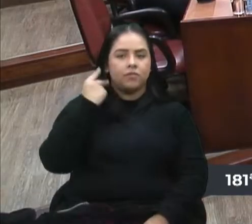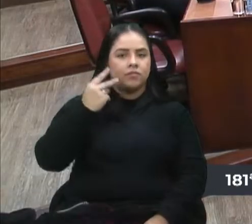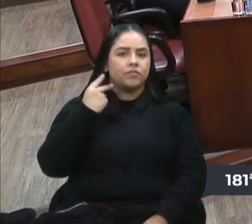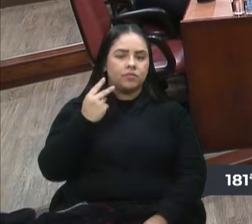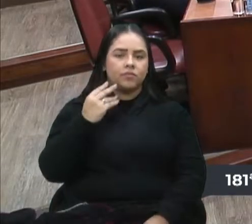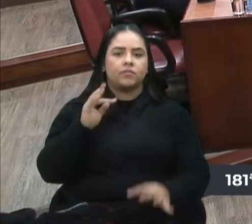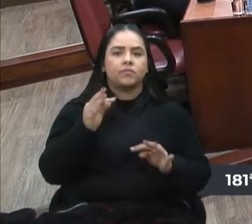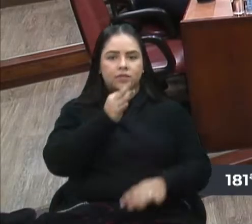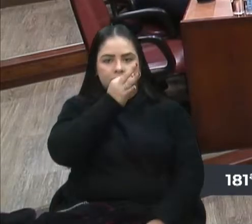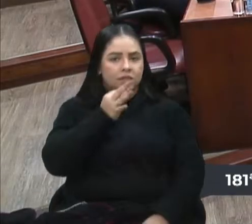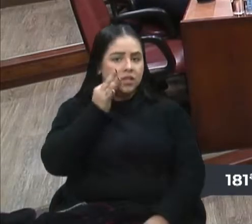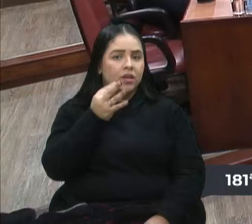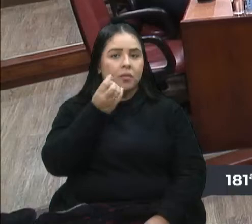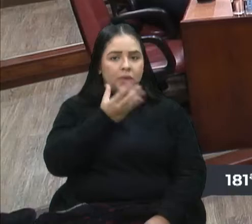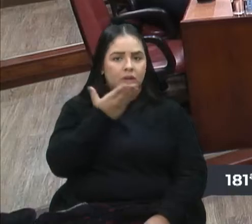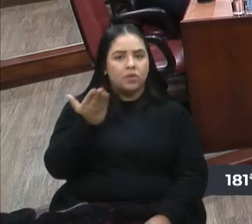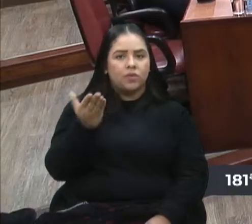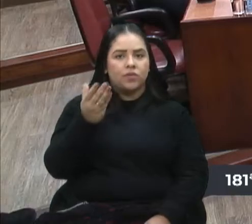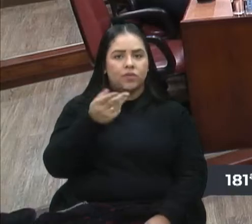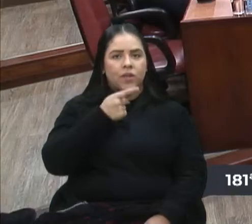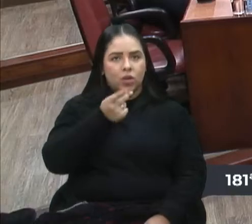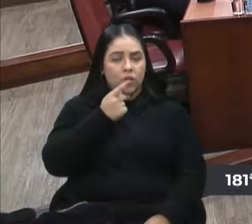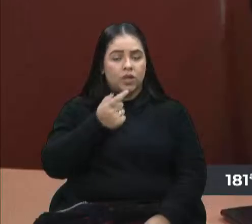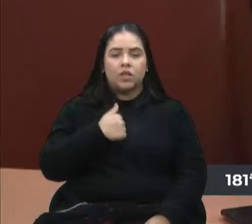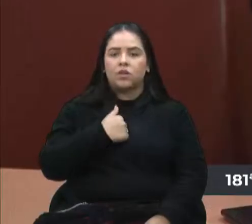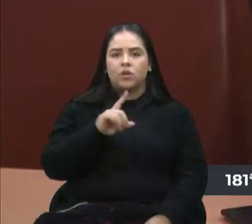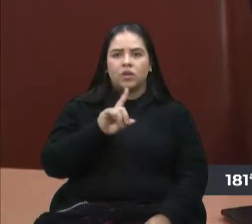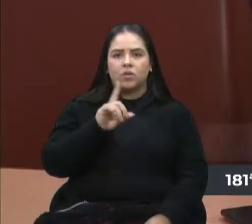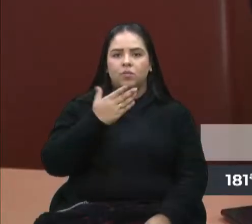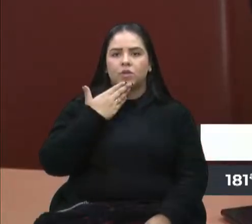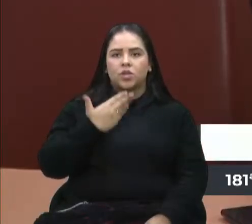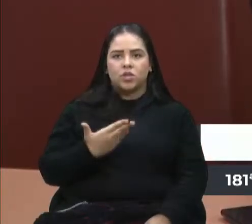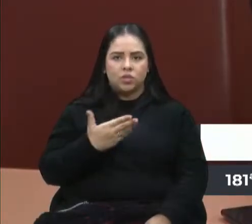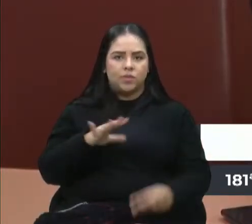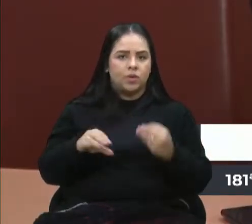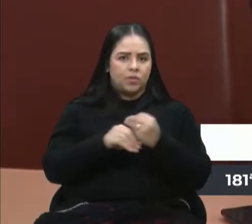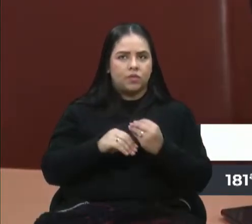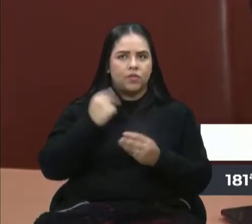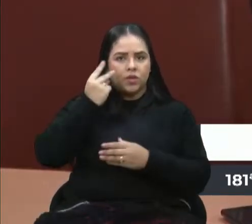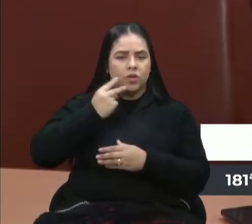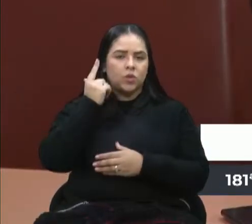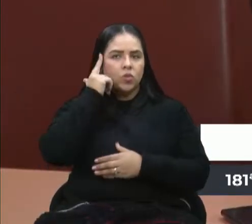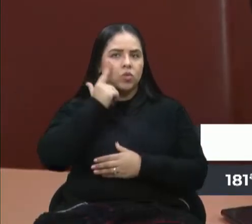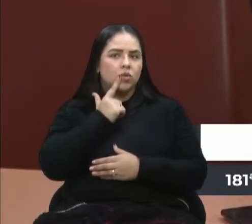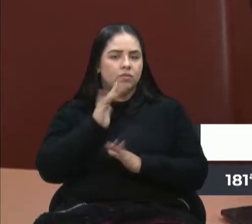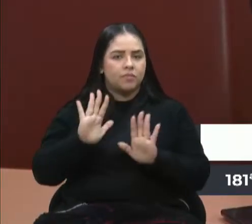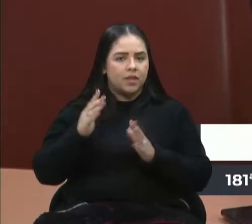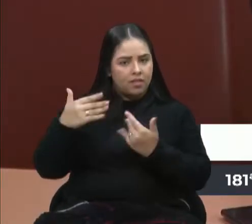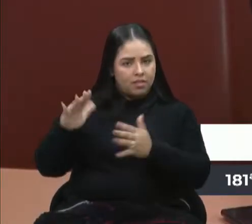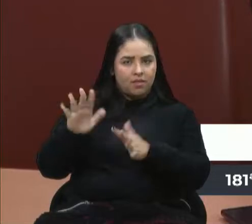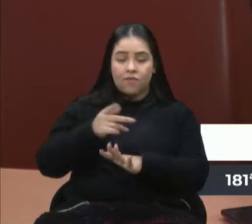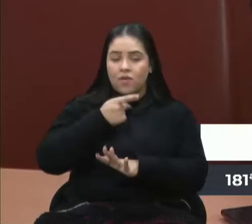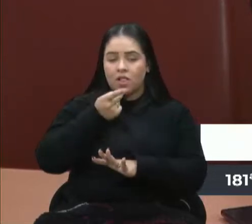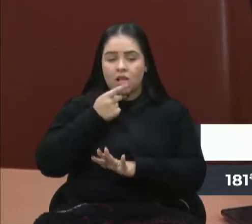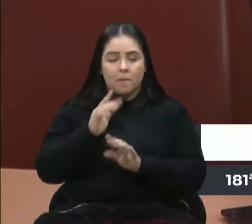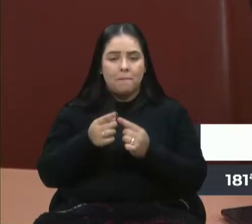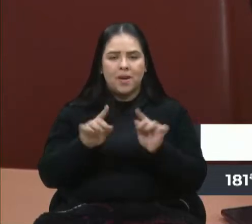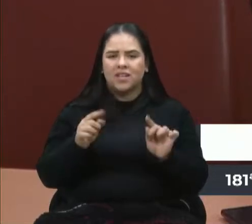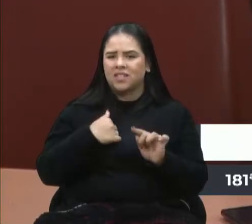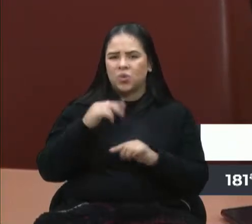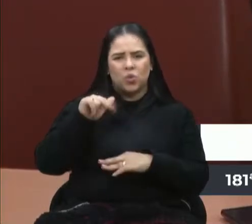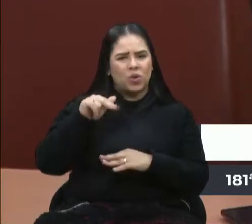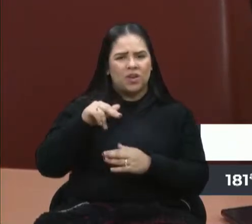bem o que a gente quis dizer. E só para dizer que eu não ia pedir a parte do vereador Lucas, deixei ele se manifestar, mas nunca